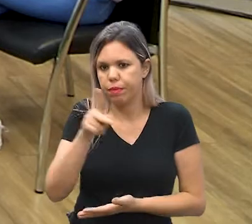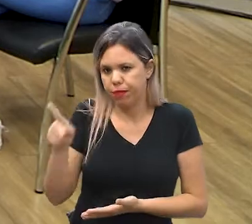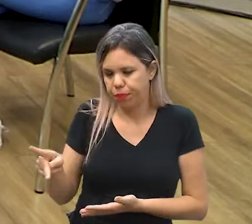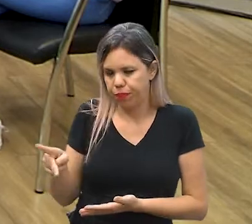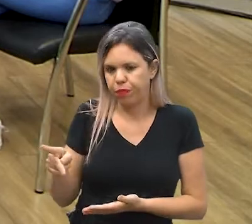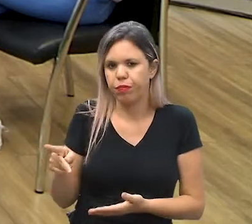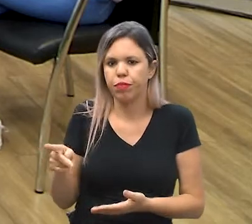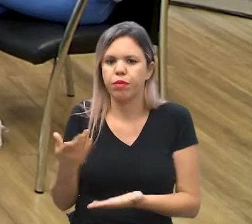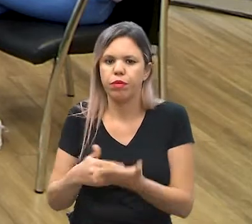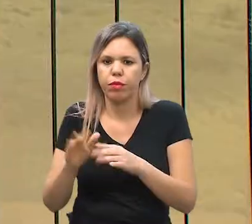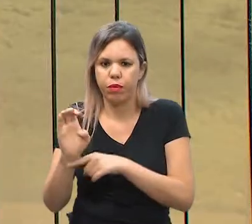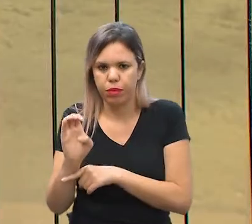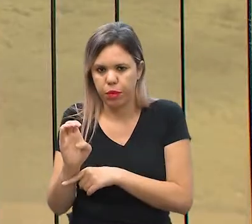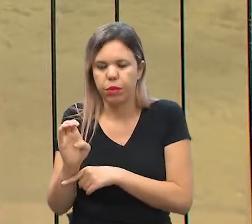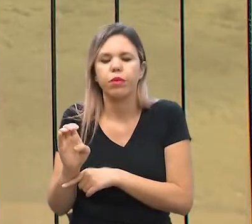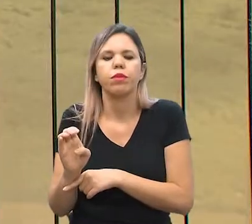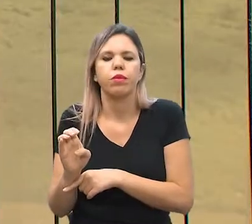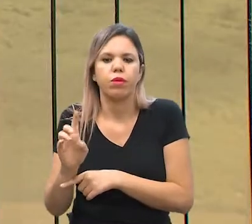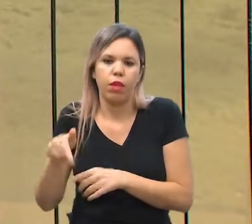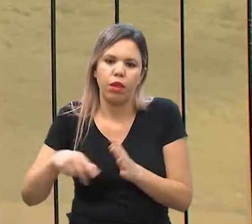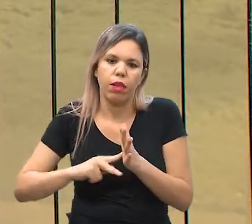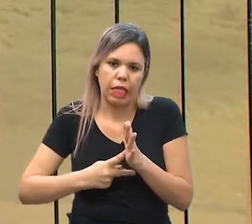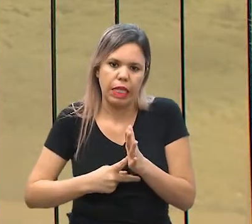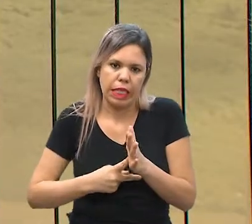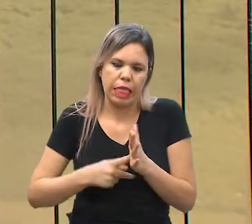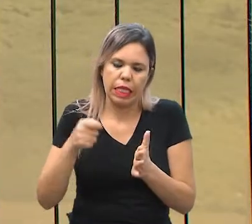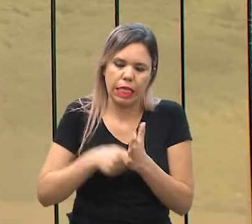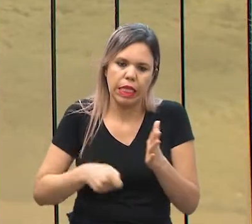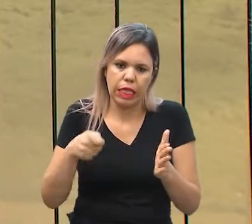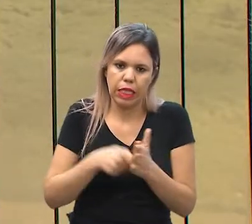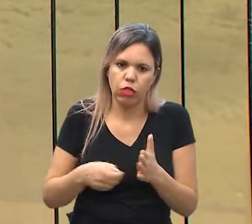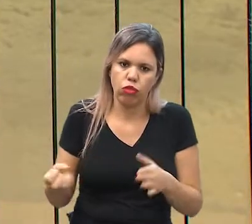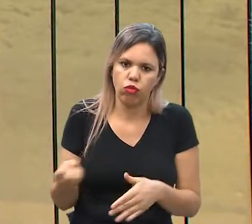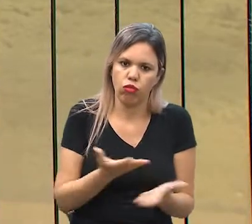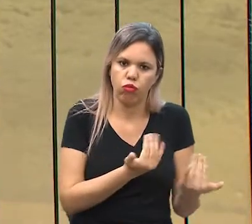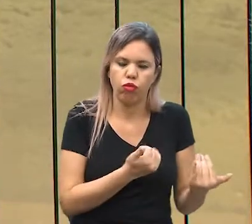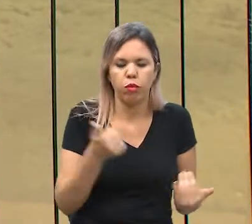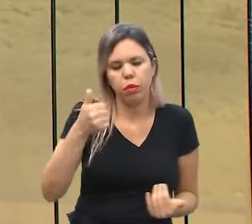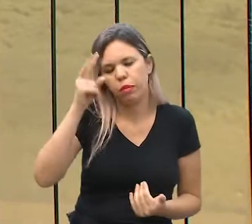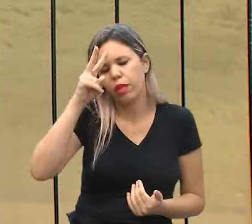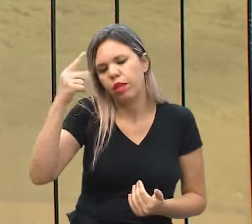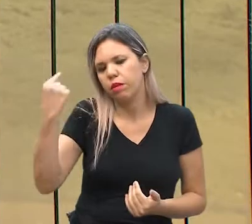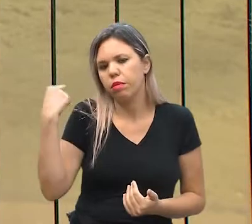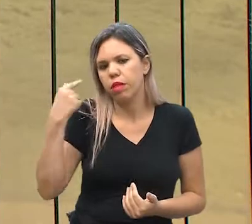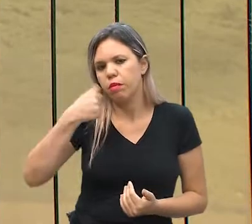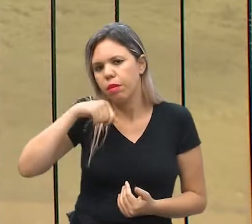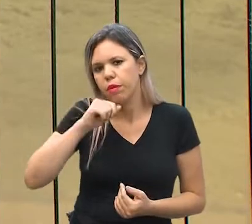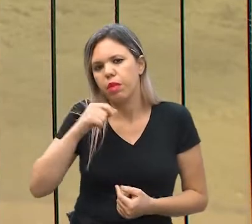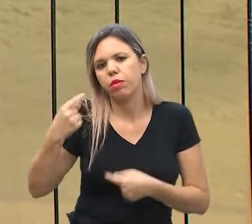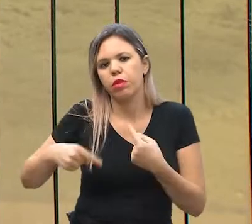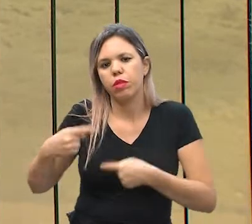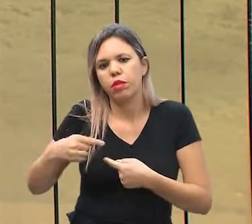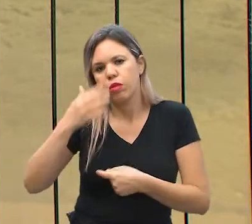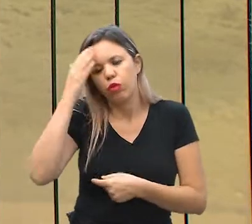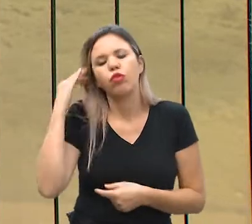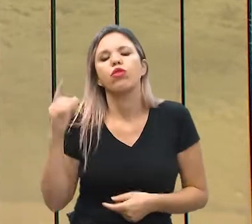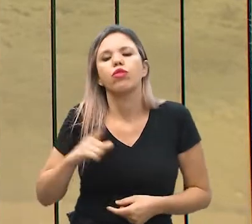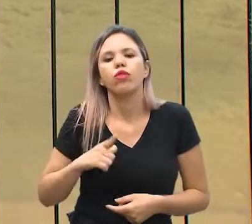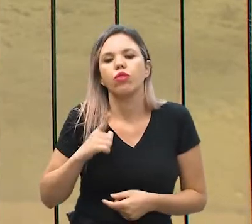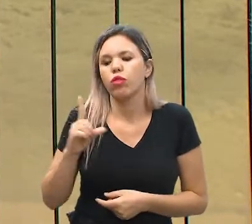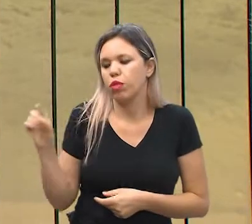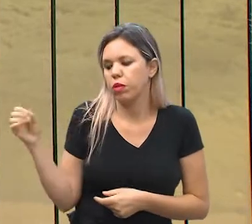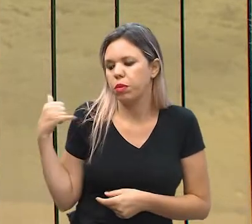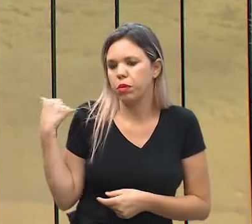da rede estadual, né? E ela é sindicalista. Então, desde muito nova, acho que a minha primeira lembrança com a política é quando eu tinha ali em torno